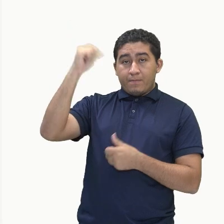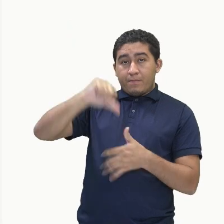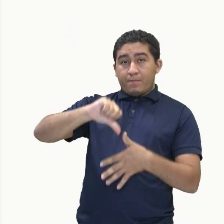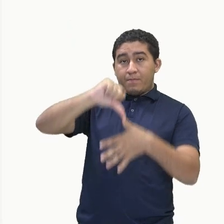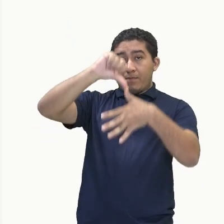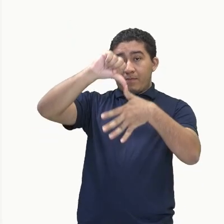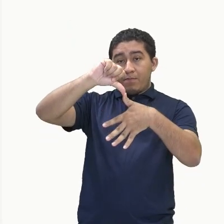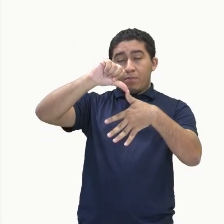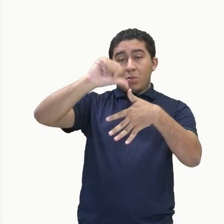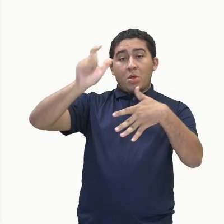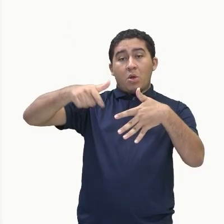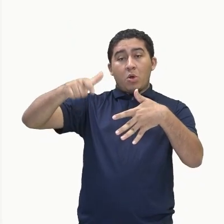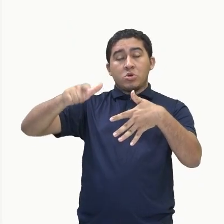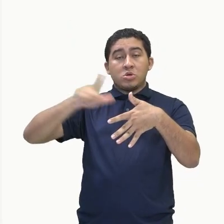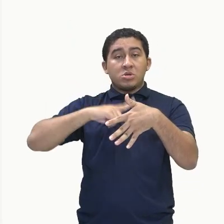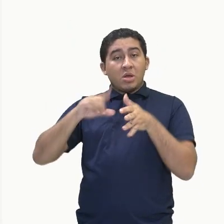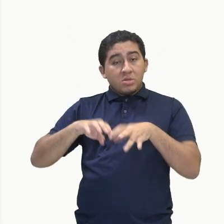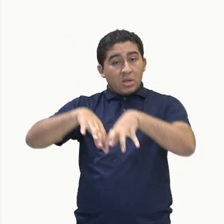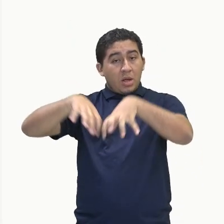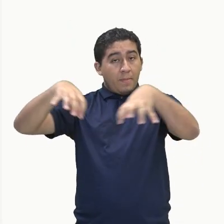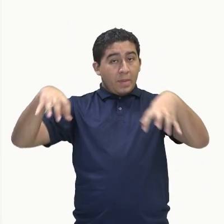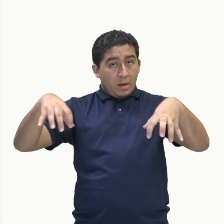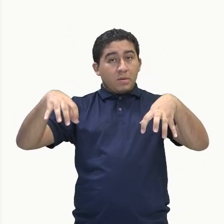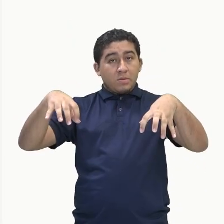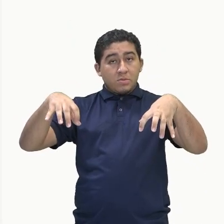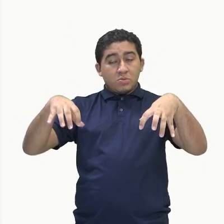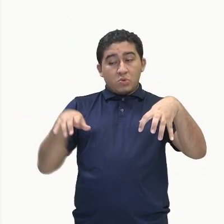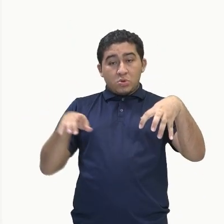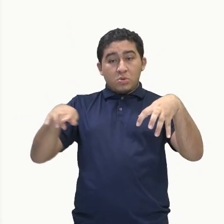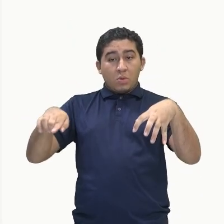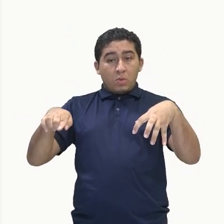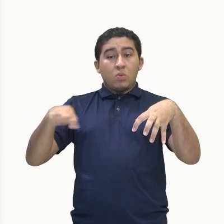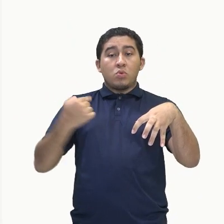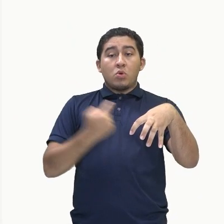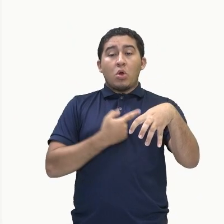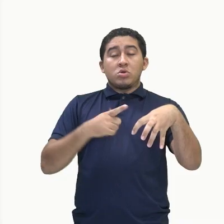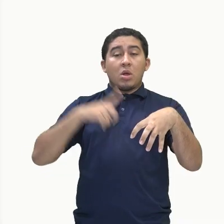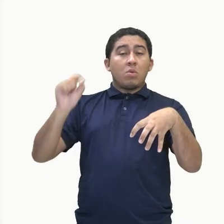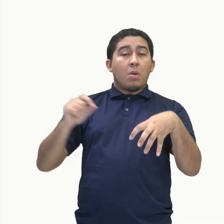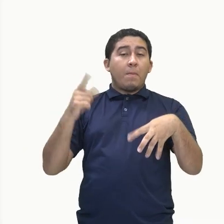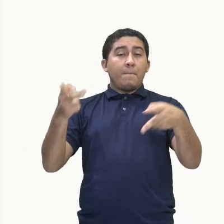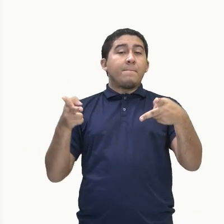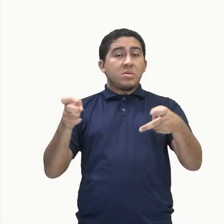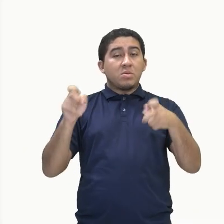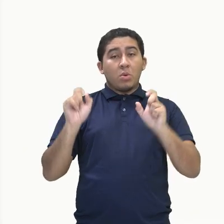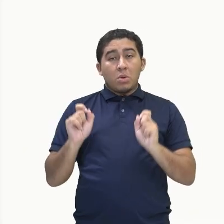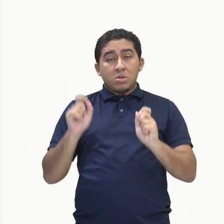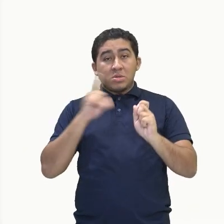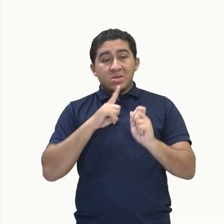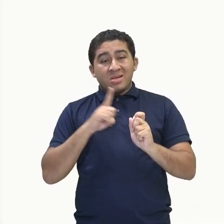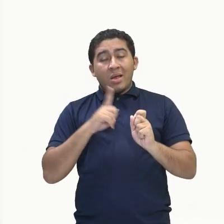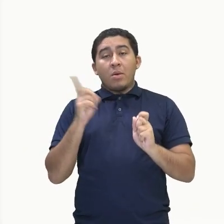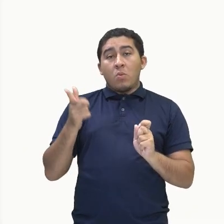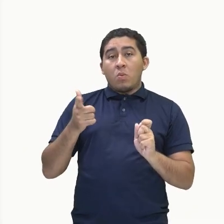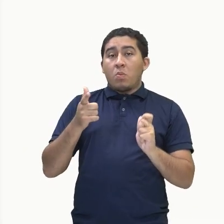Ela está do outro lado, né? A gente está convencionado a observar o